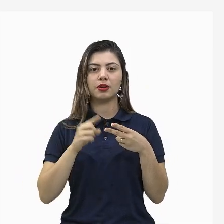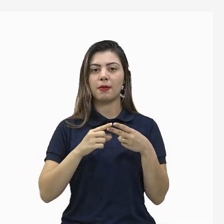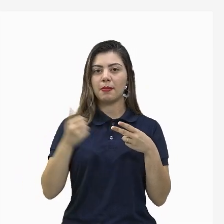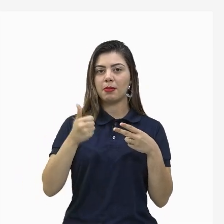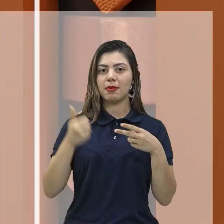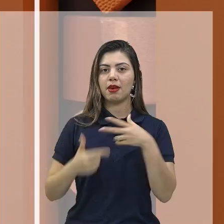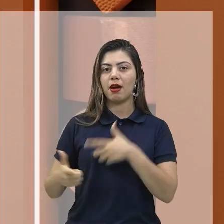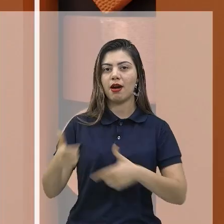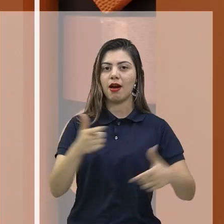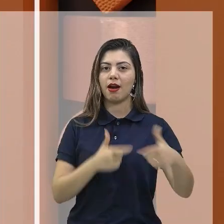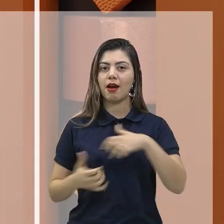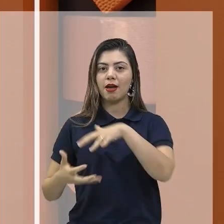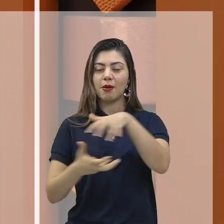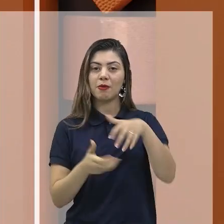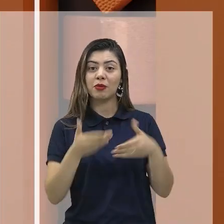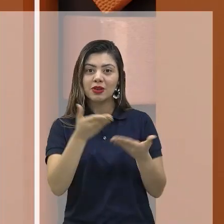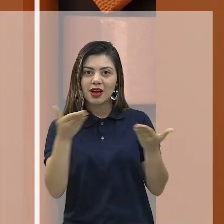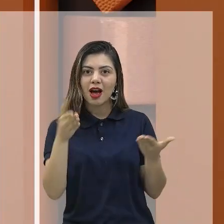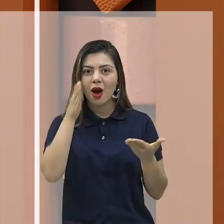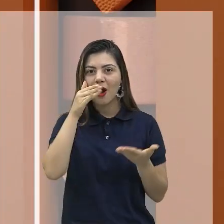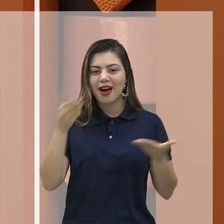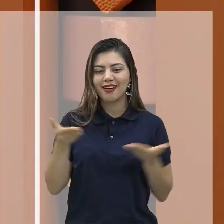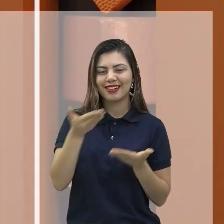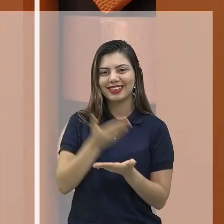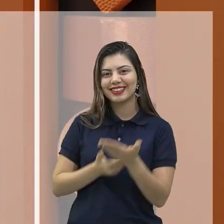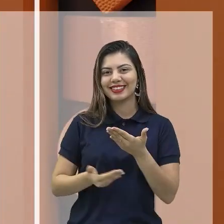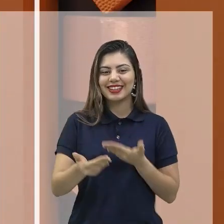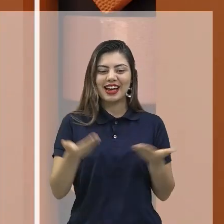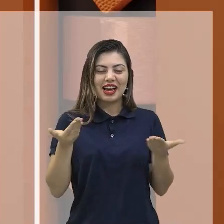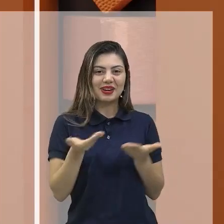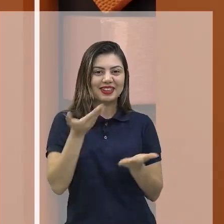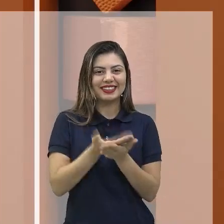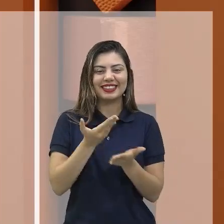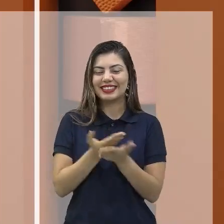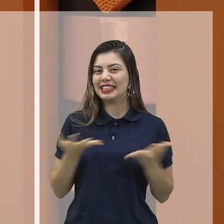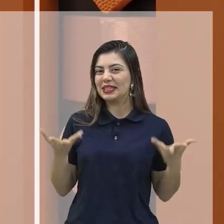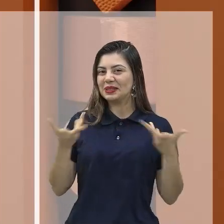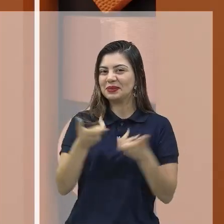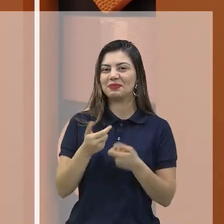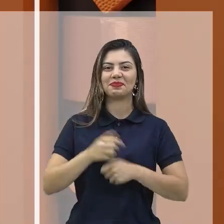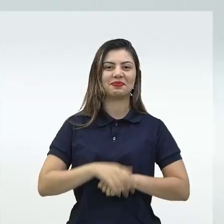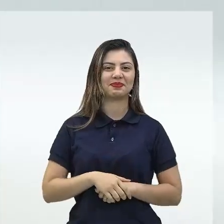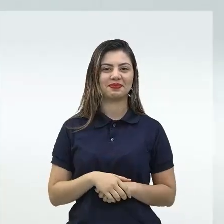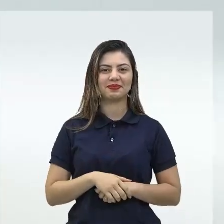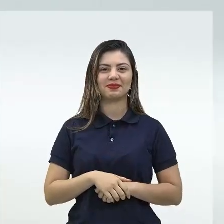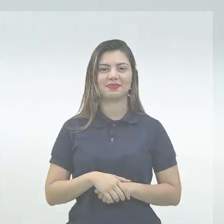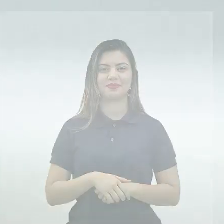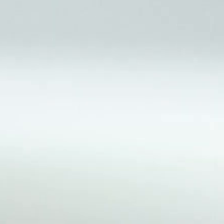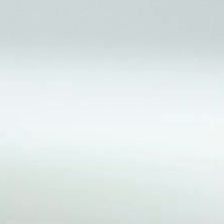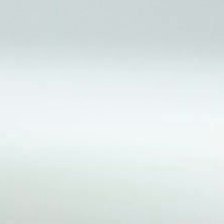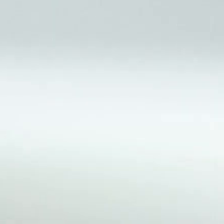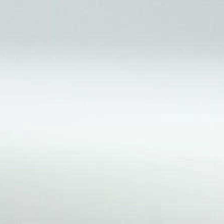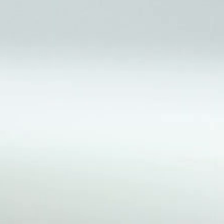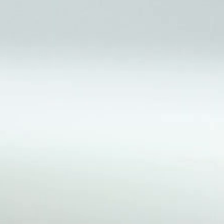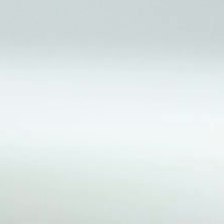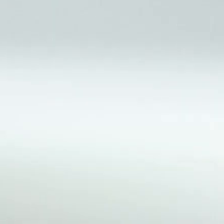Mundial. Ficaram curiosos? Então acompanhem comigo esta aula bombástica.